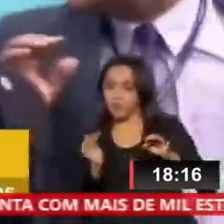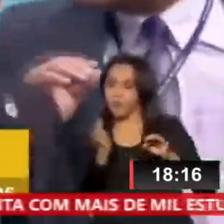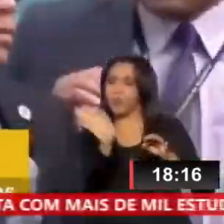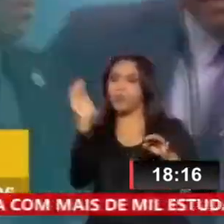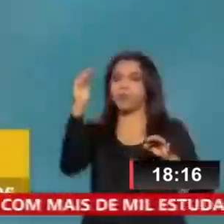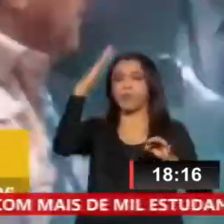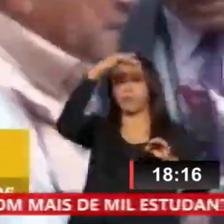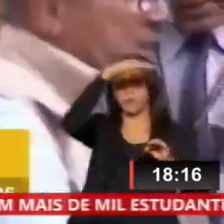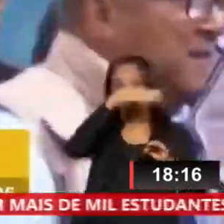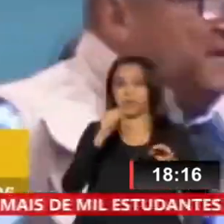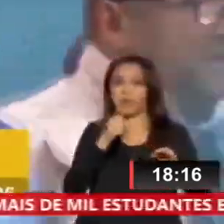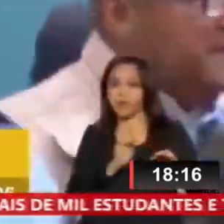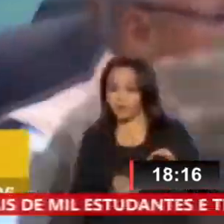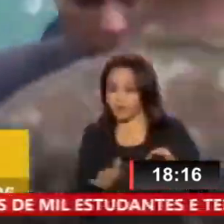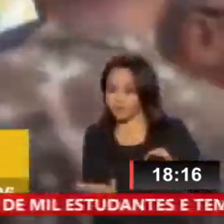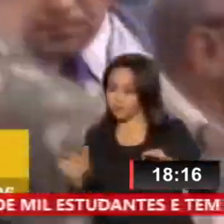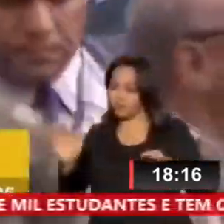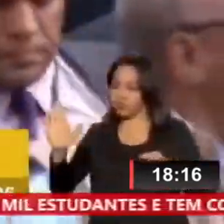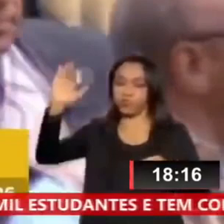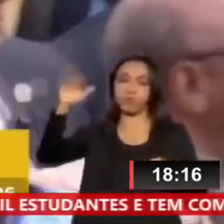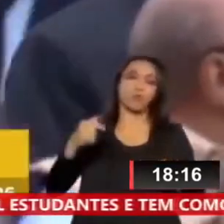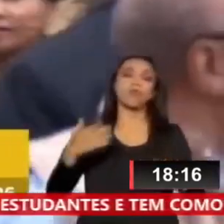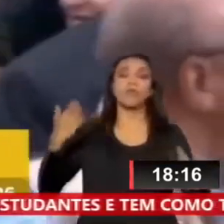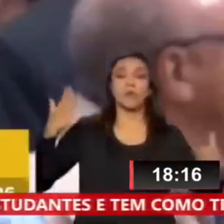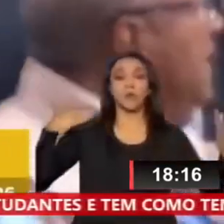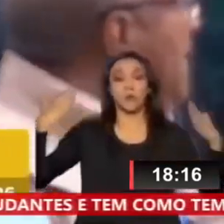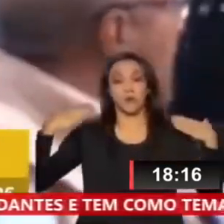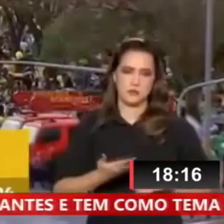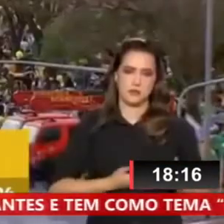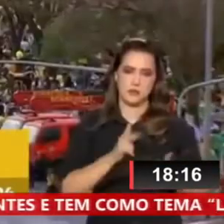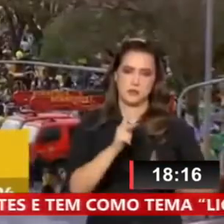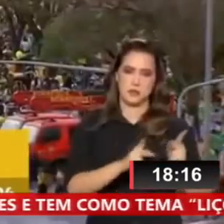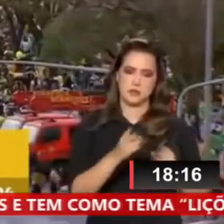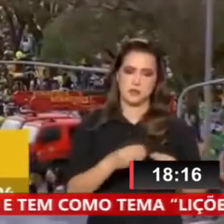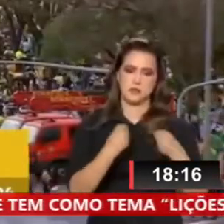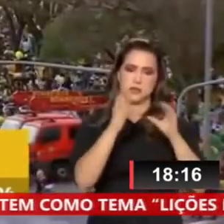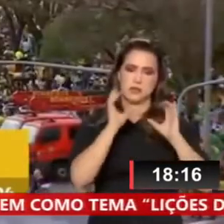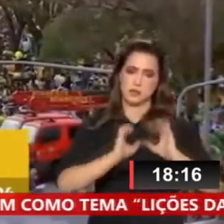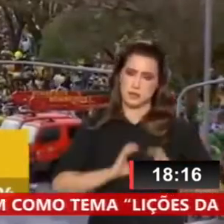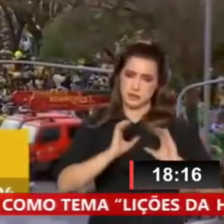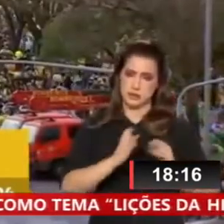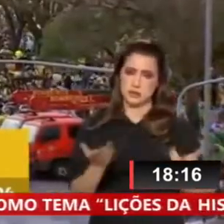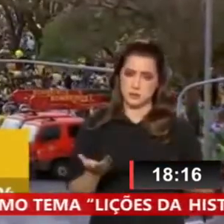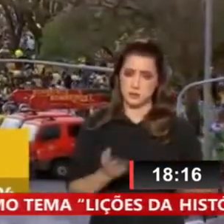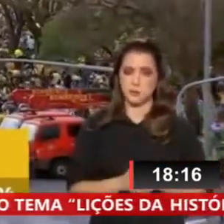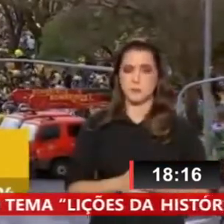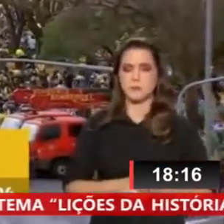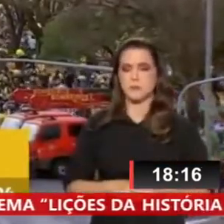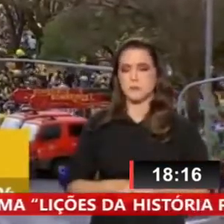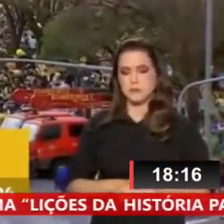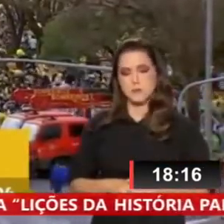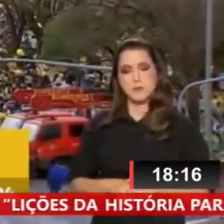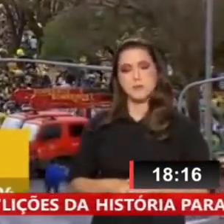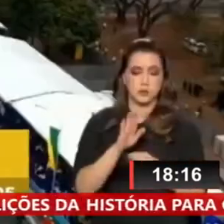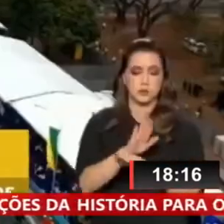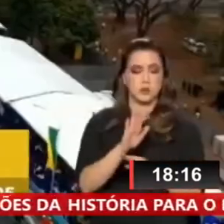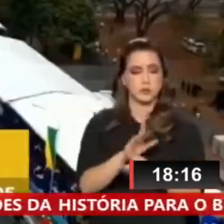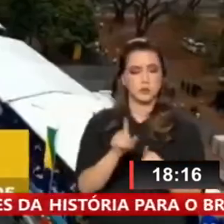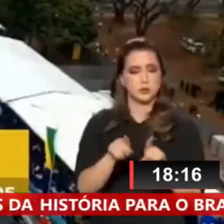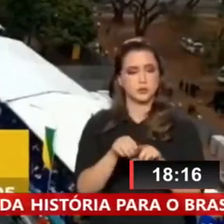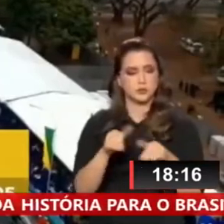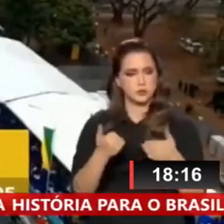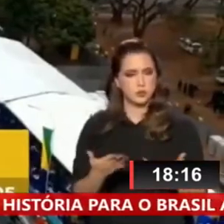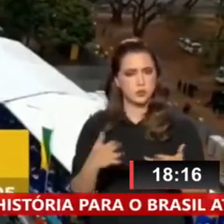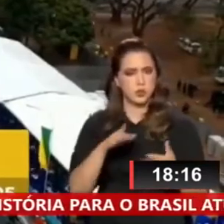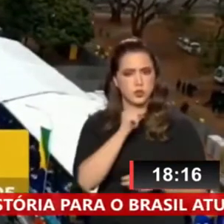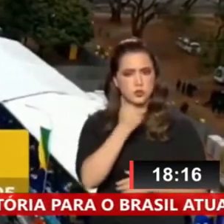do presidente estava o empresário Luciano Hang, alvo de mandados de busca e apreensão executados pela Polícia Federal no final de agosto, após a divulgação de